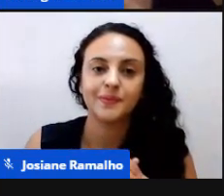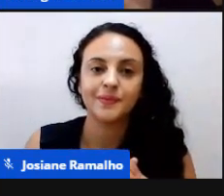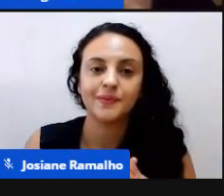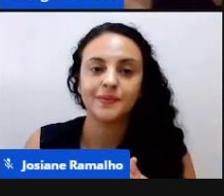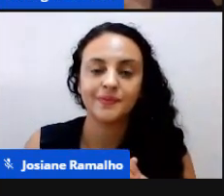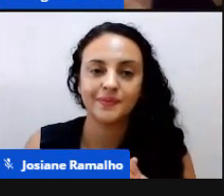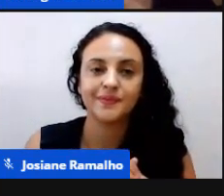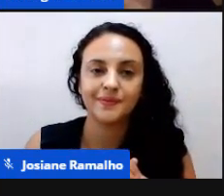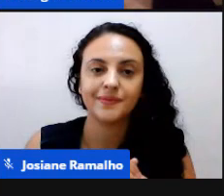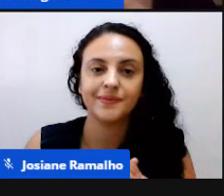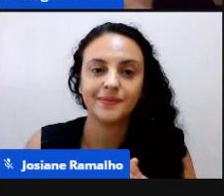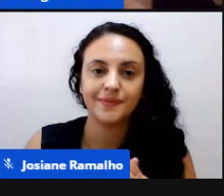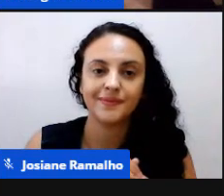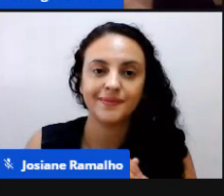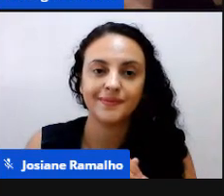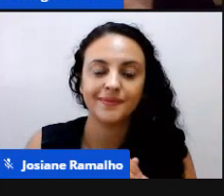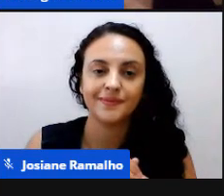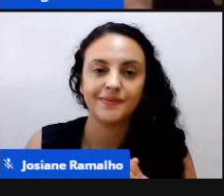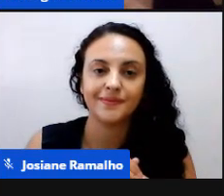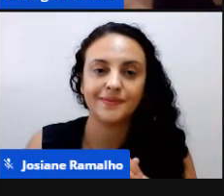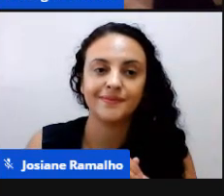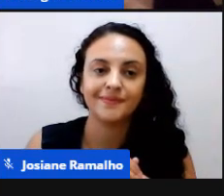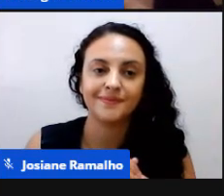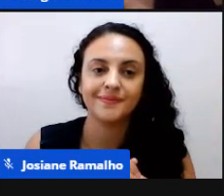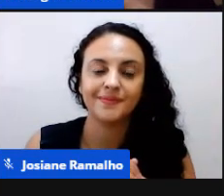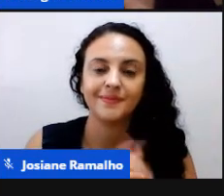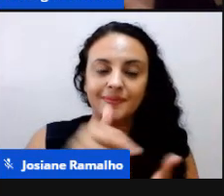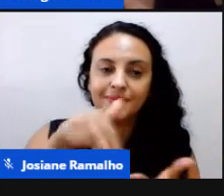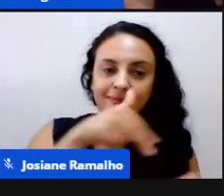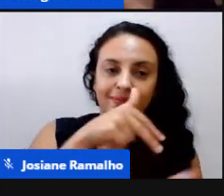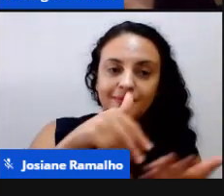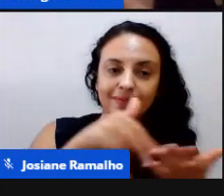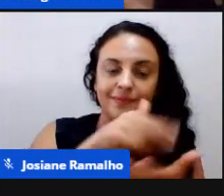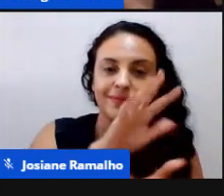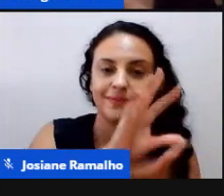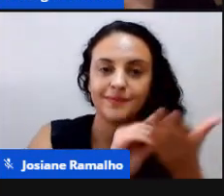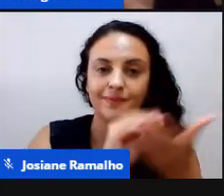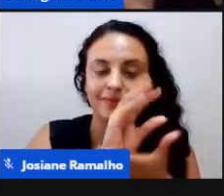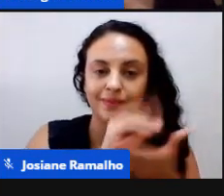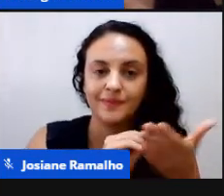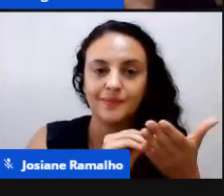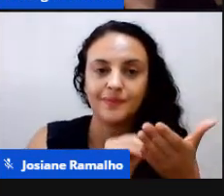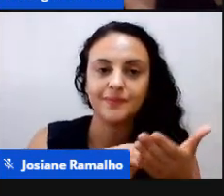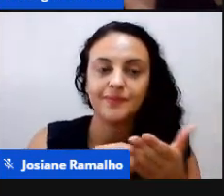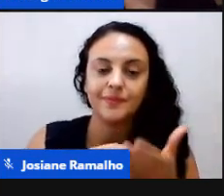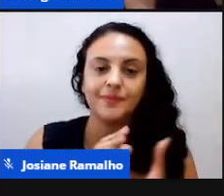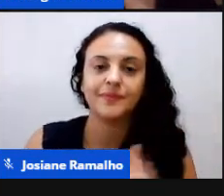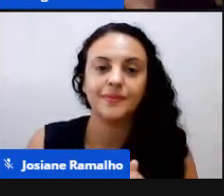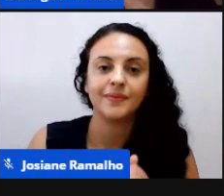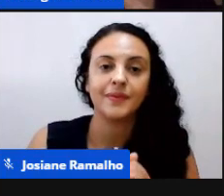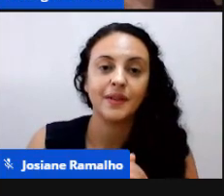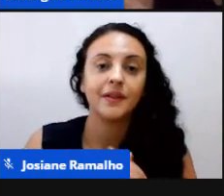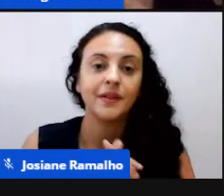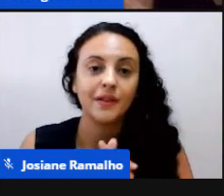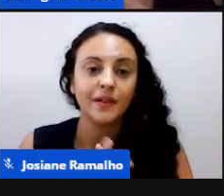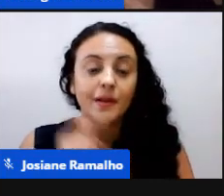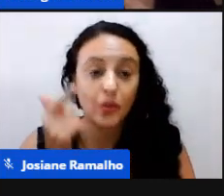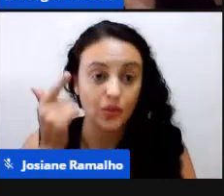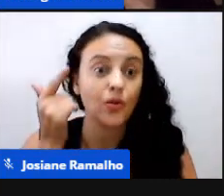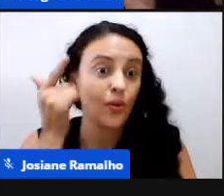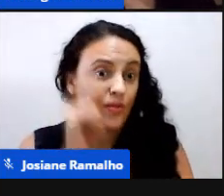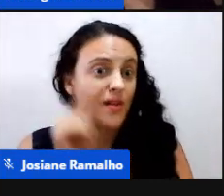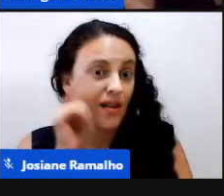Nhaque, nhaque. É a dança da imitação. Tô conseguindo, pode colocar mais